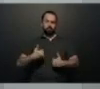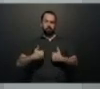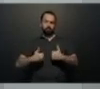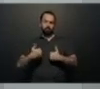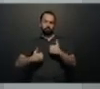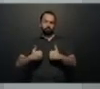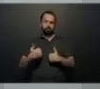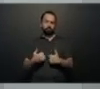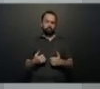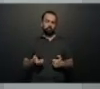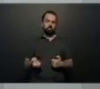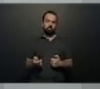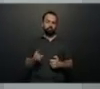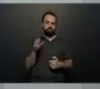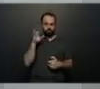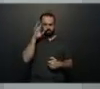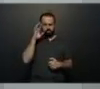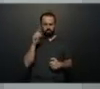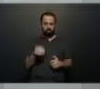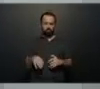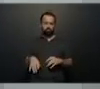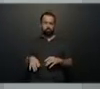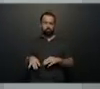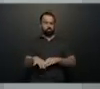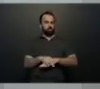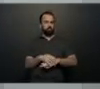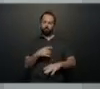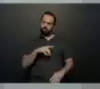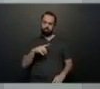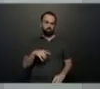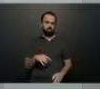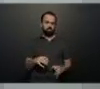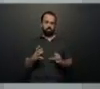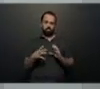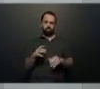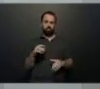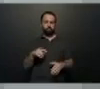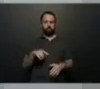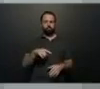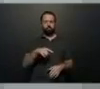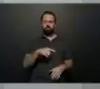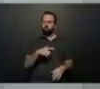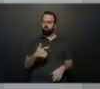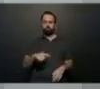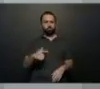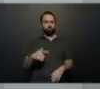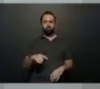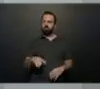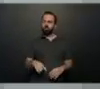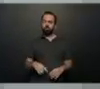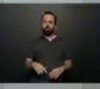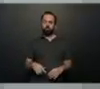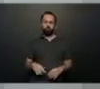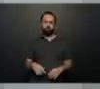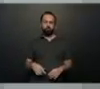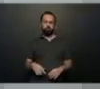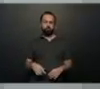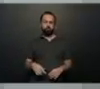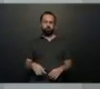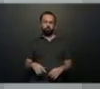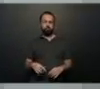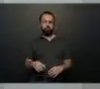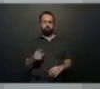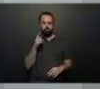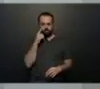mas lembre-se, sem chuteira, sem bola, porque todos são de couro e material sintético. Como você